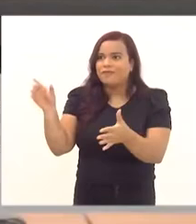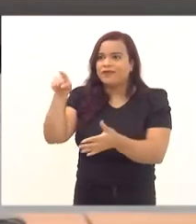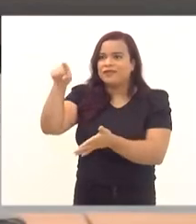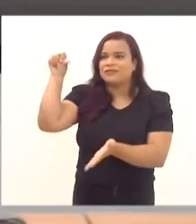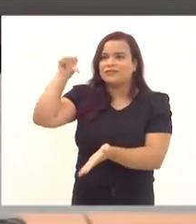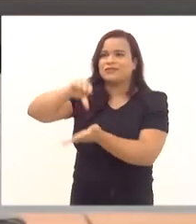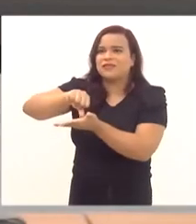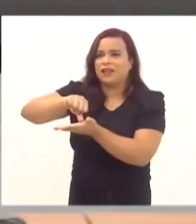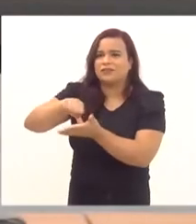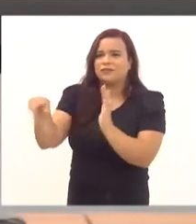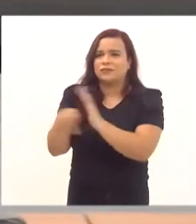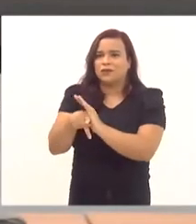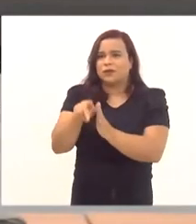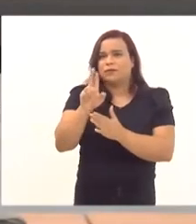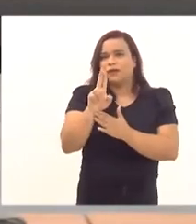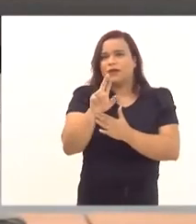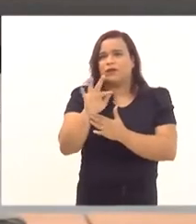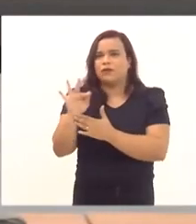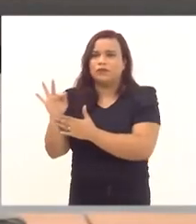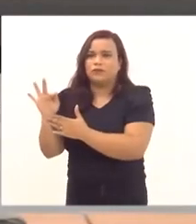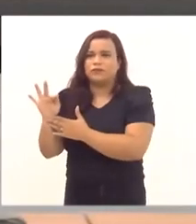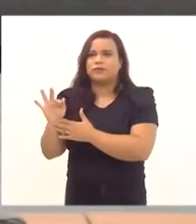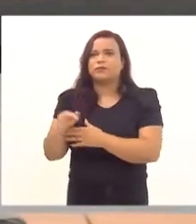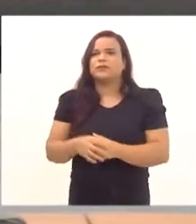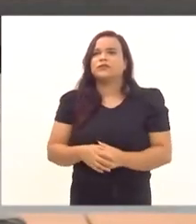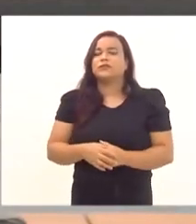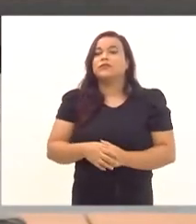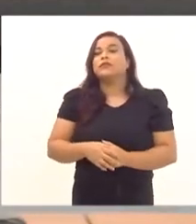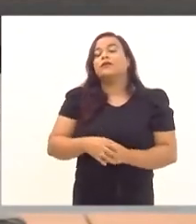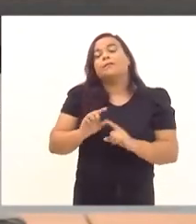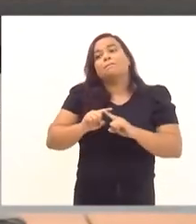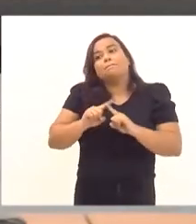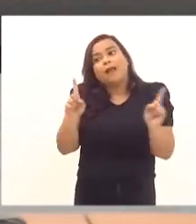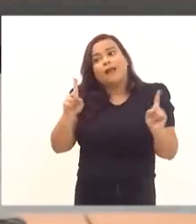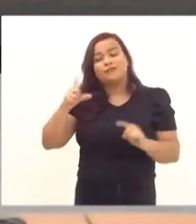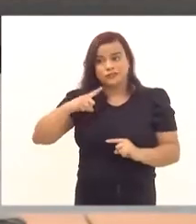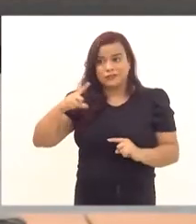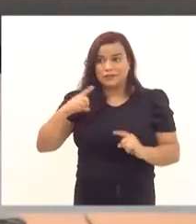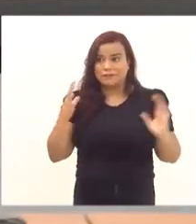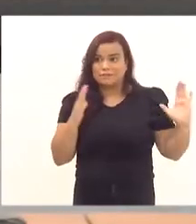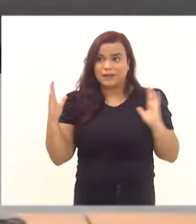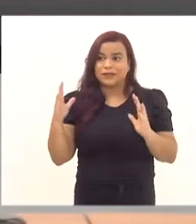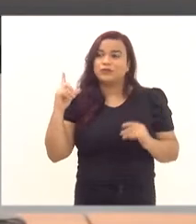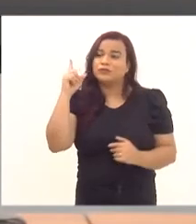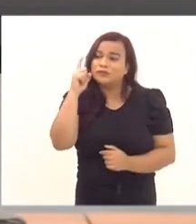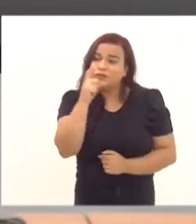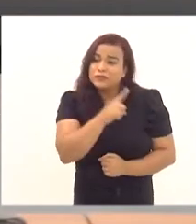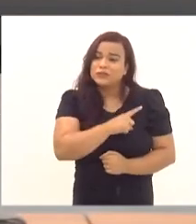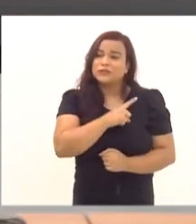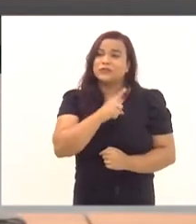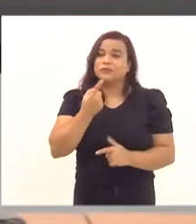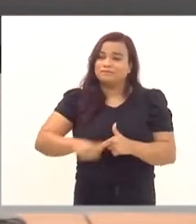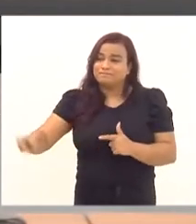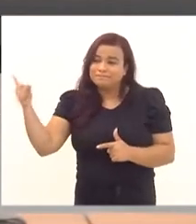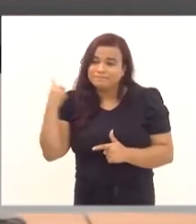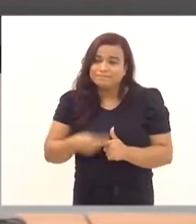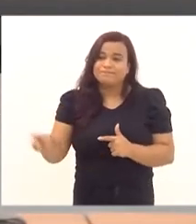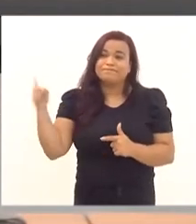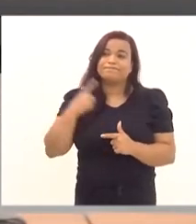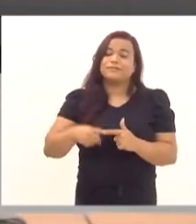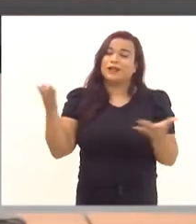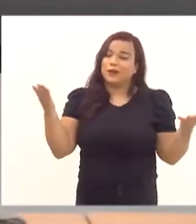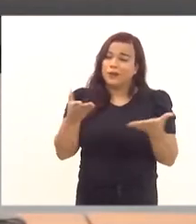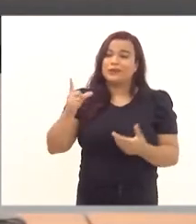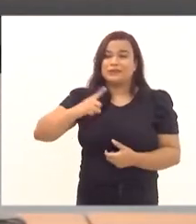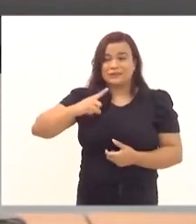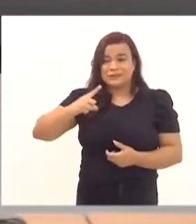da UFF entretanto vieram Obrigado vieram tempos sombrios e soturnos como nós estamos enfrentando